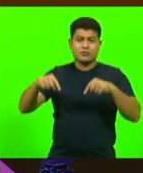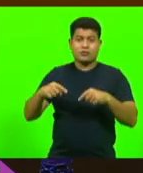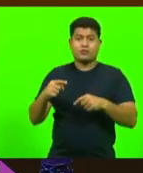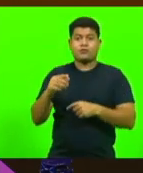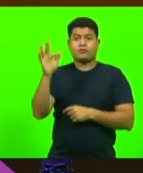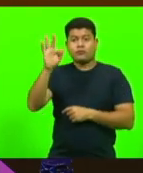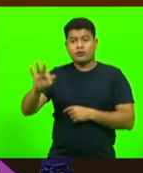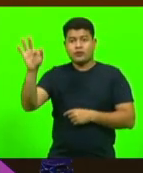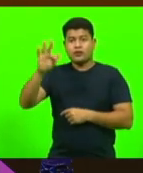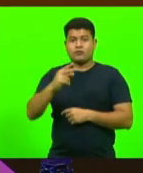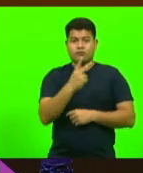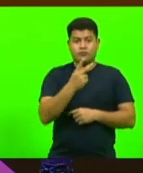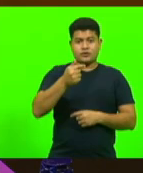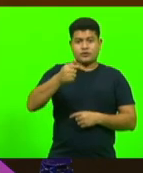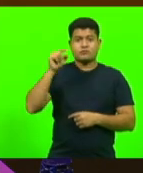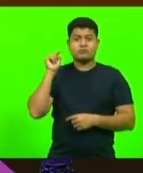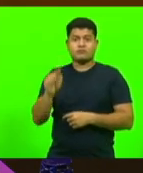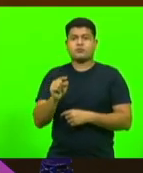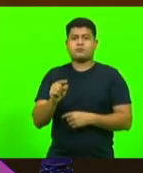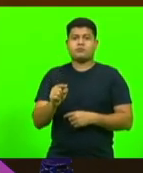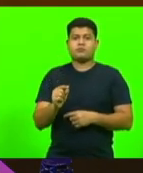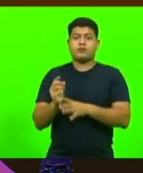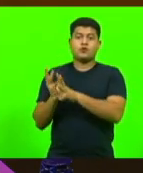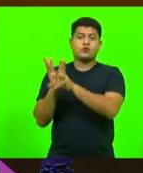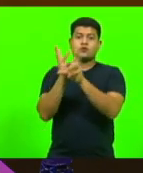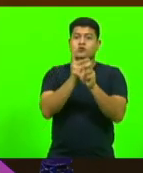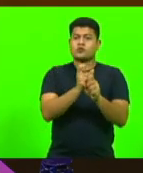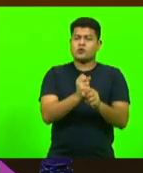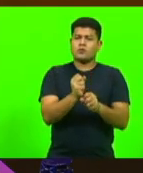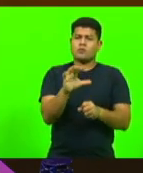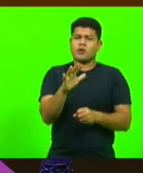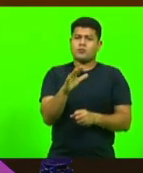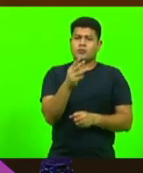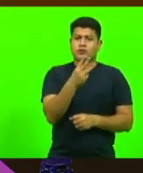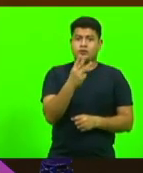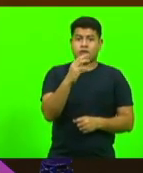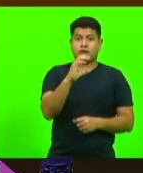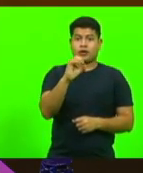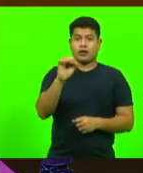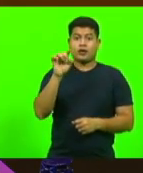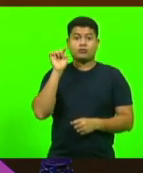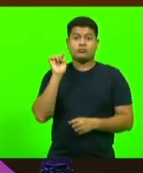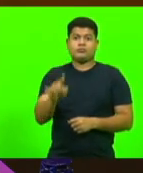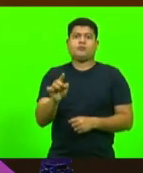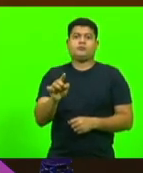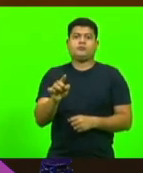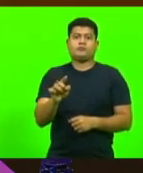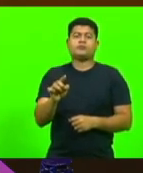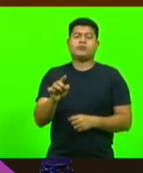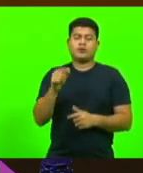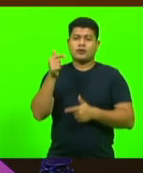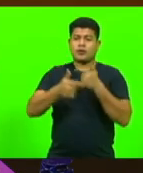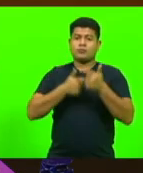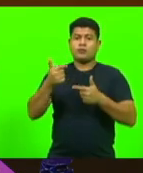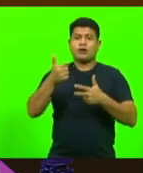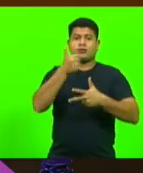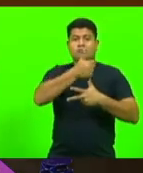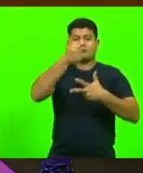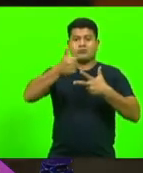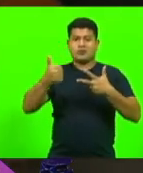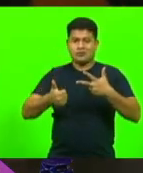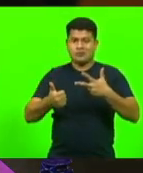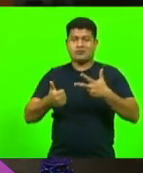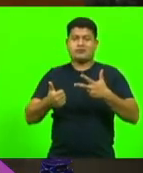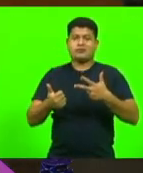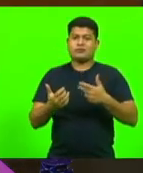na ordem de total né 300 mil servidores públicos contando as três esferas mais ou menos então é esse